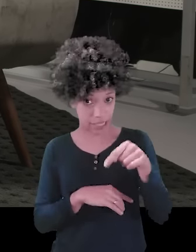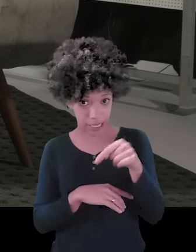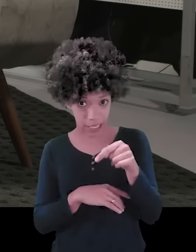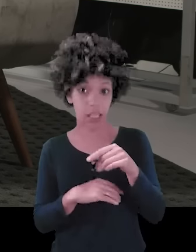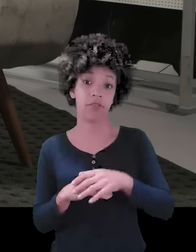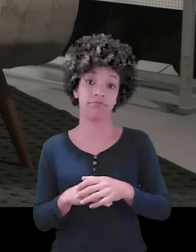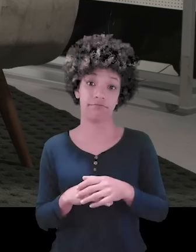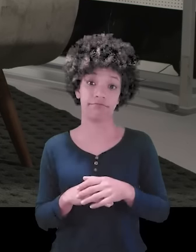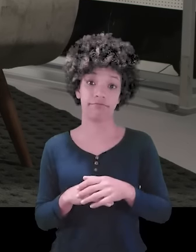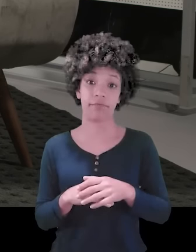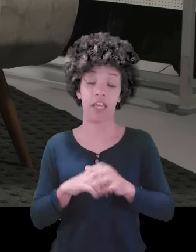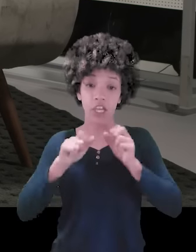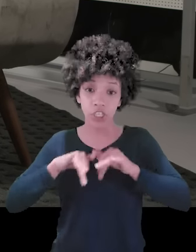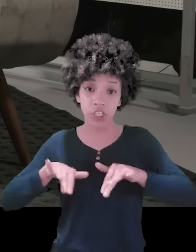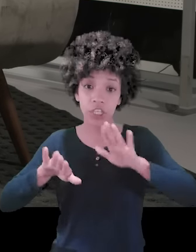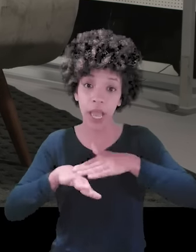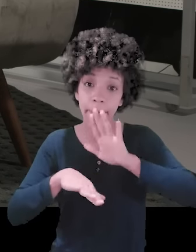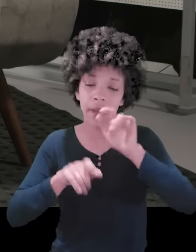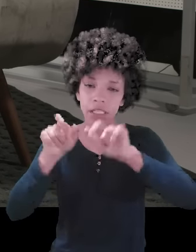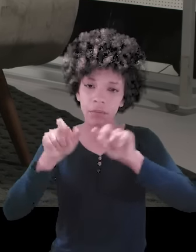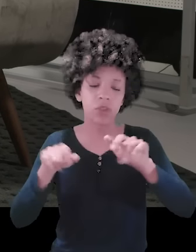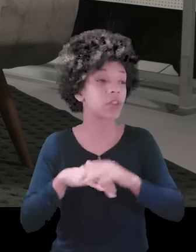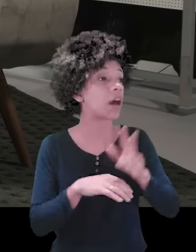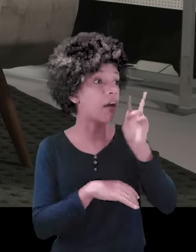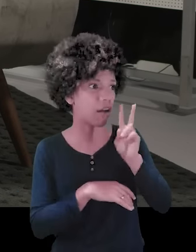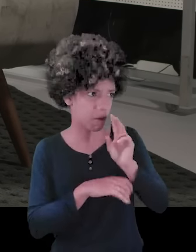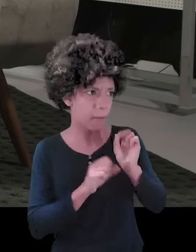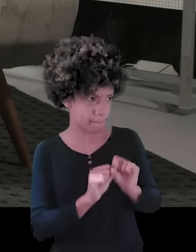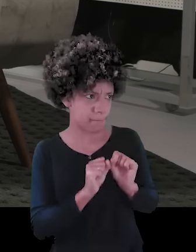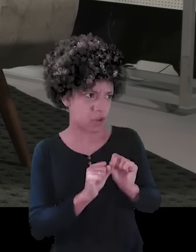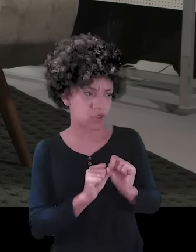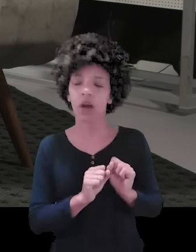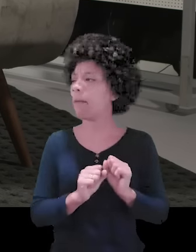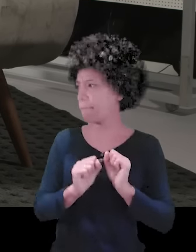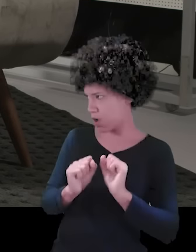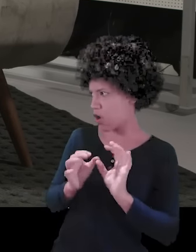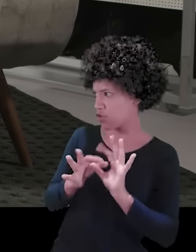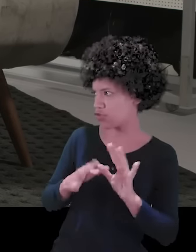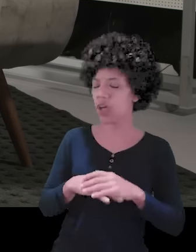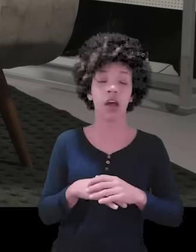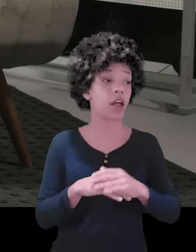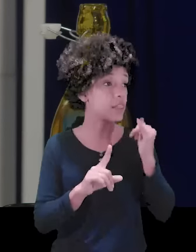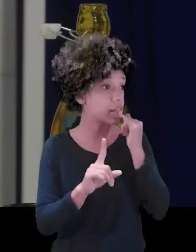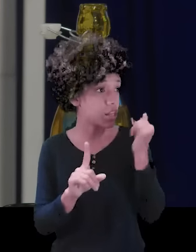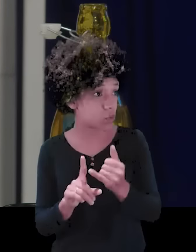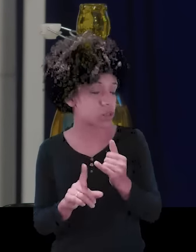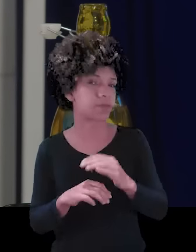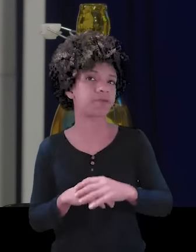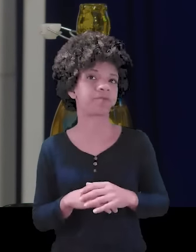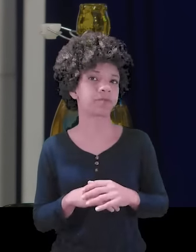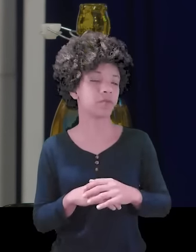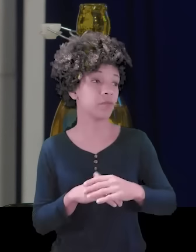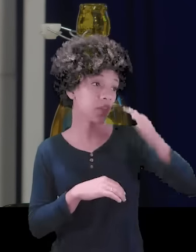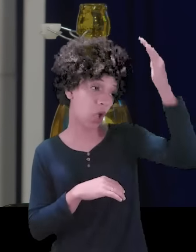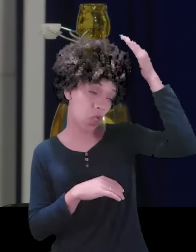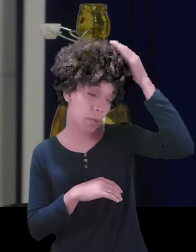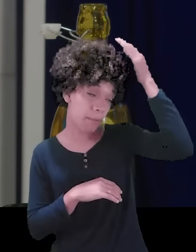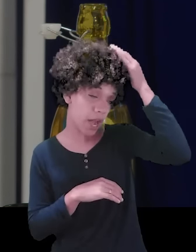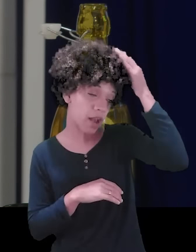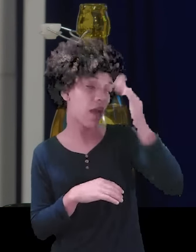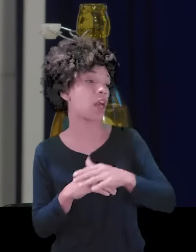de alguma maneira de ver chegarem mais gente cara eu lembrei de mim posso só que seja você comentou da denúncia no Paraná